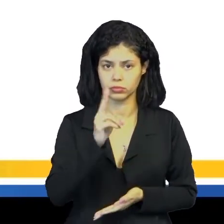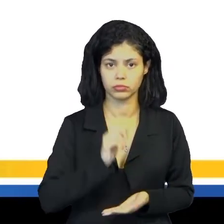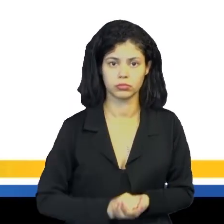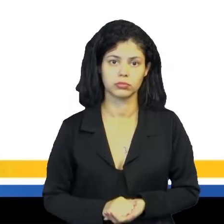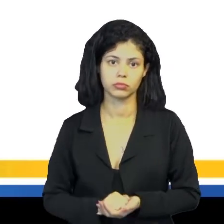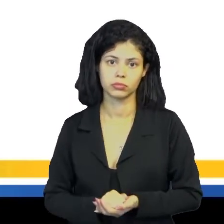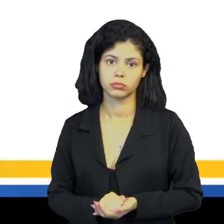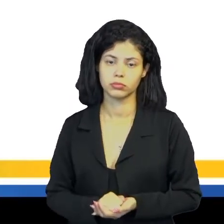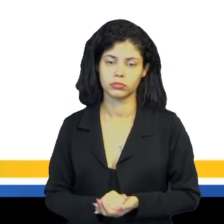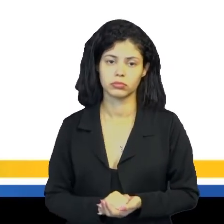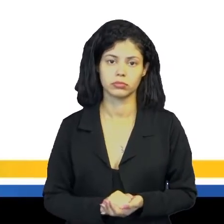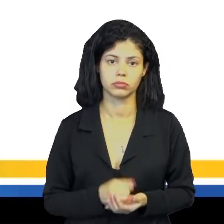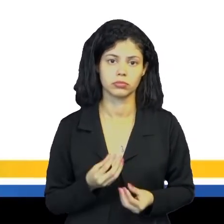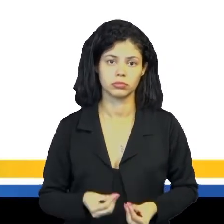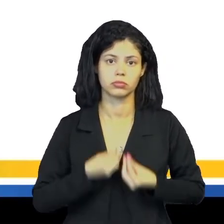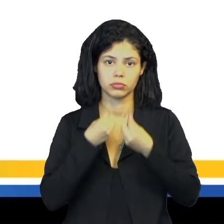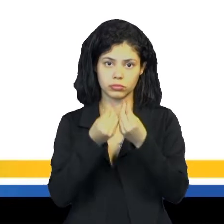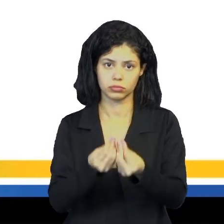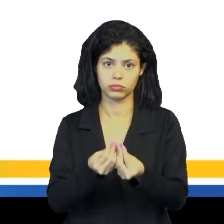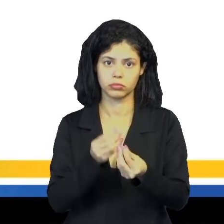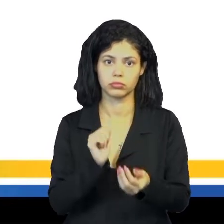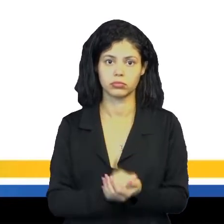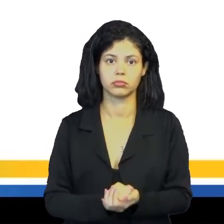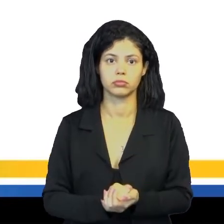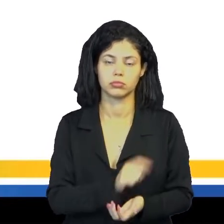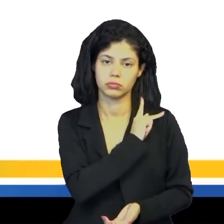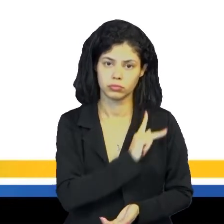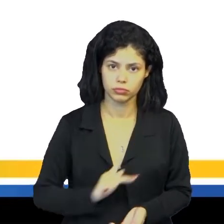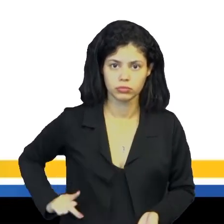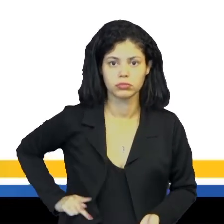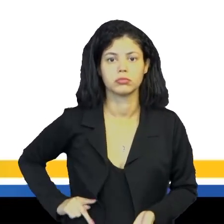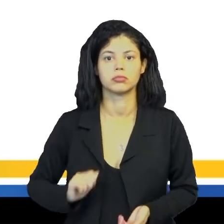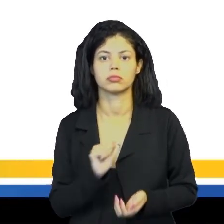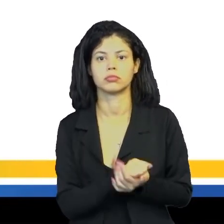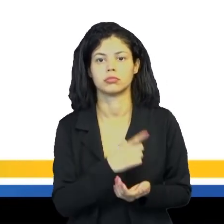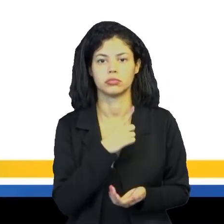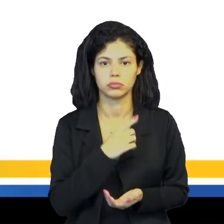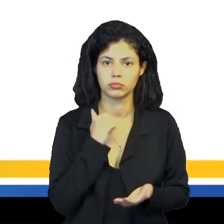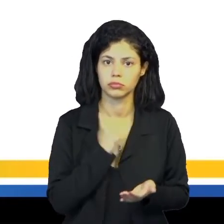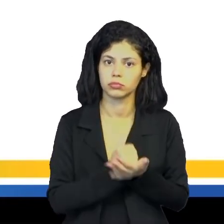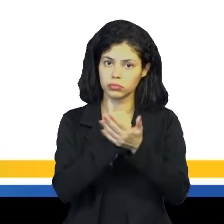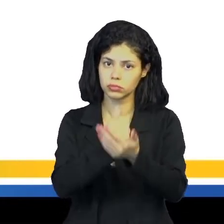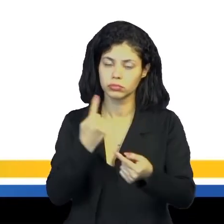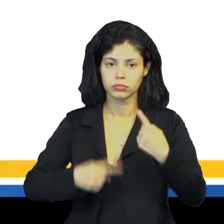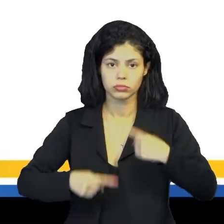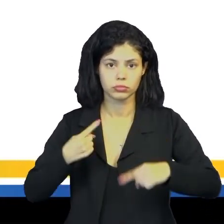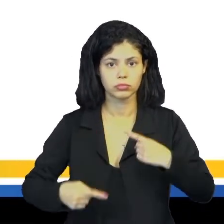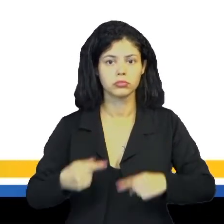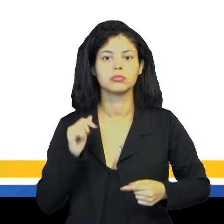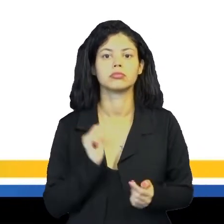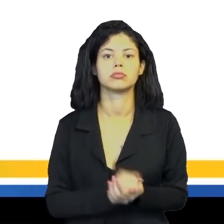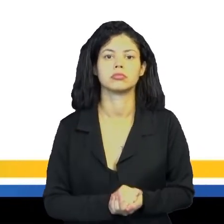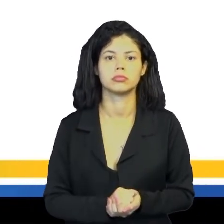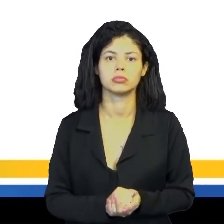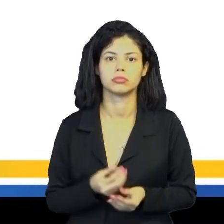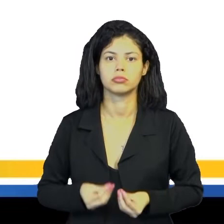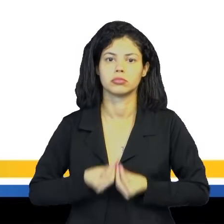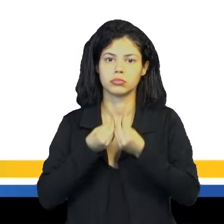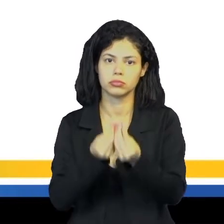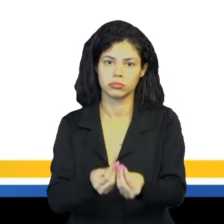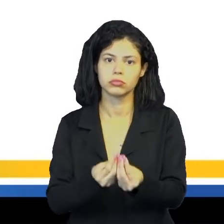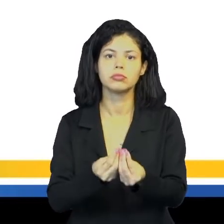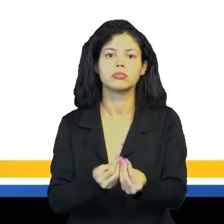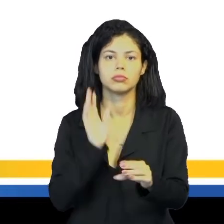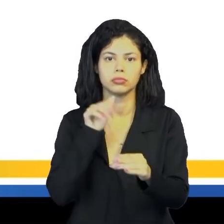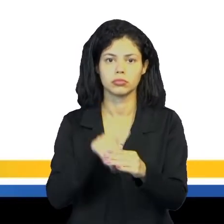oligarquias que devolviam aí para o presidente, Então a gente tinha aí o apoio político dos deputados, verbas, nos votos